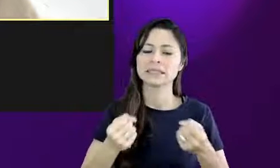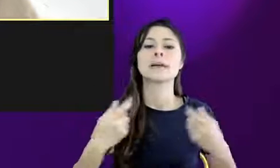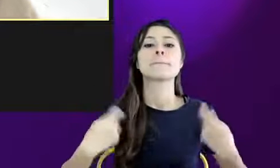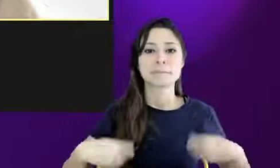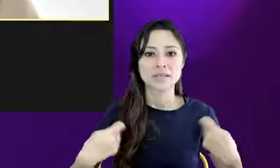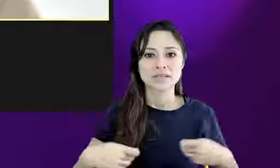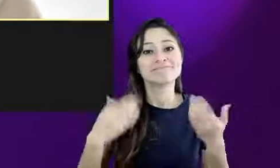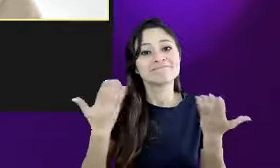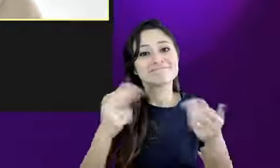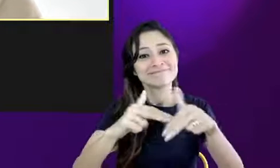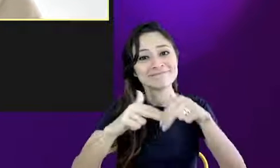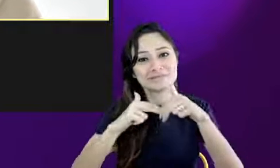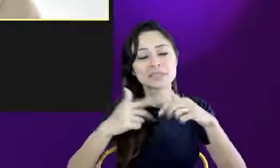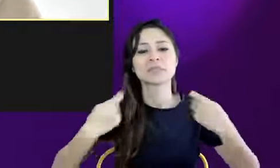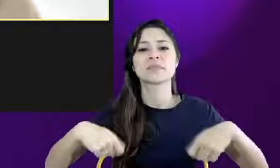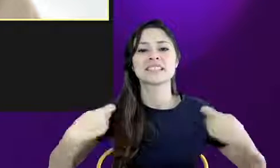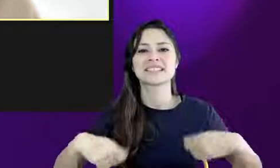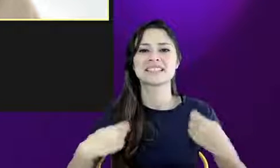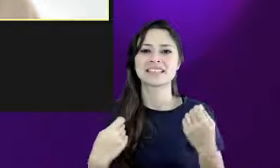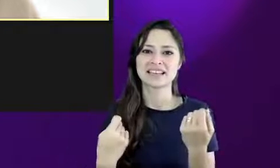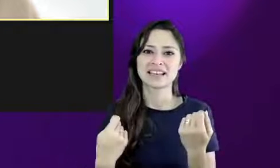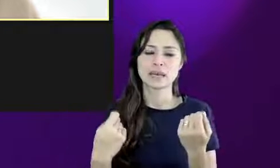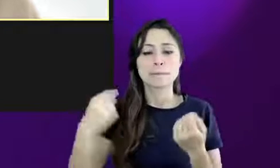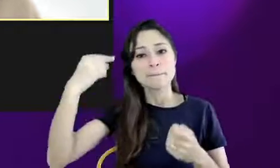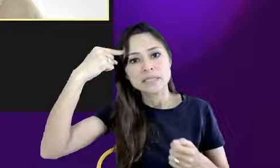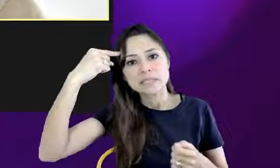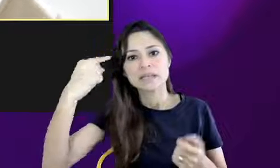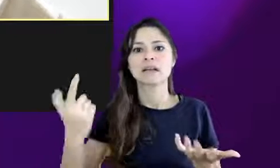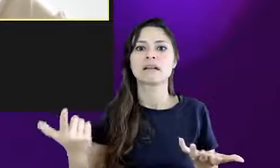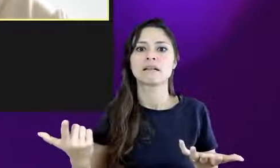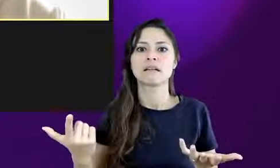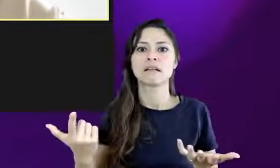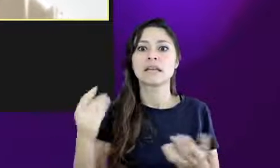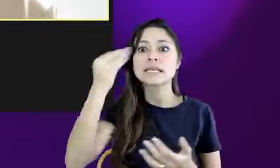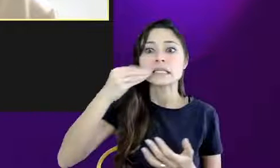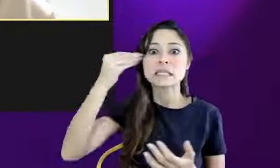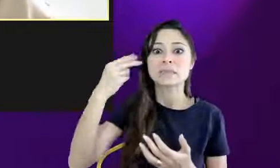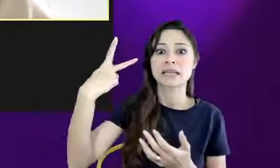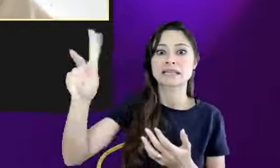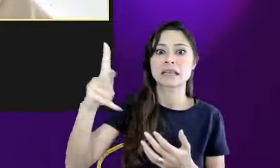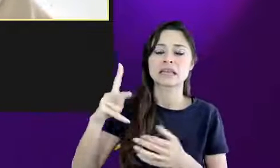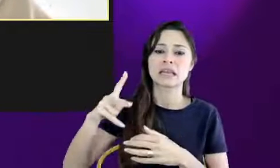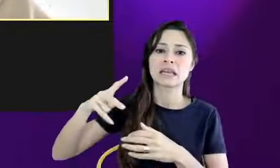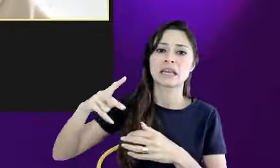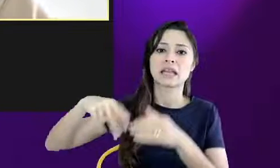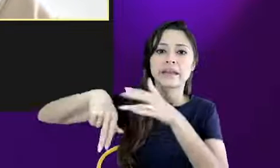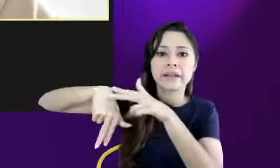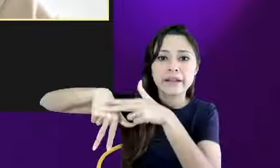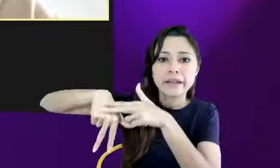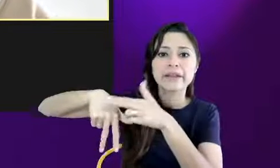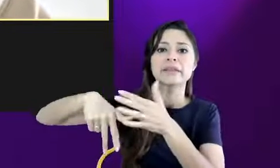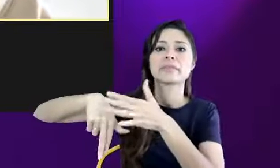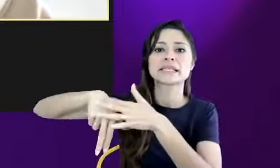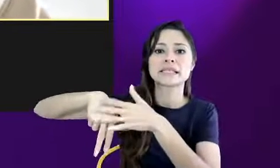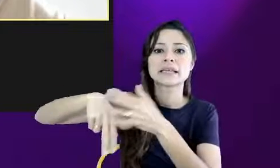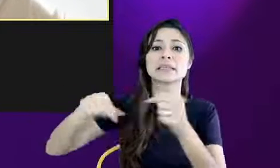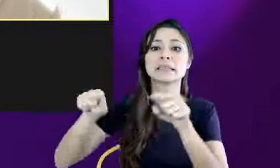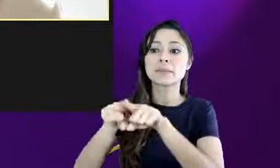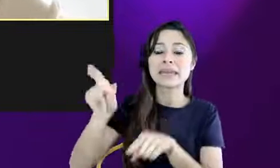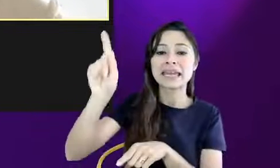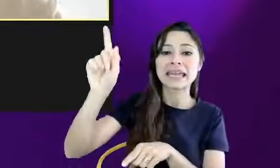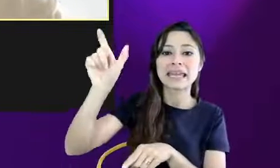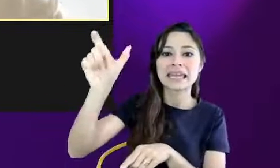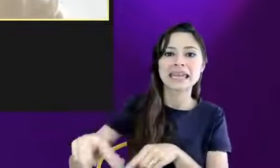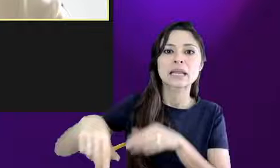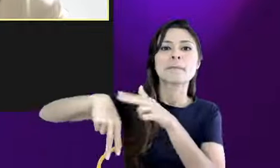gente precisa levar em consideração a experiência, levar em consideração as opções, o paciente, a